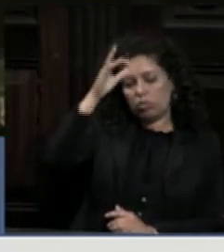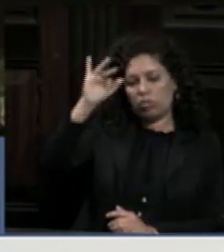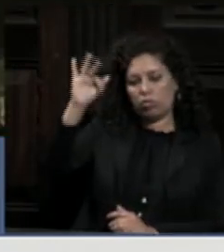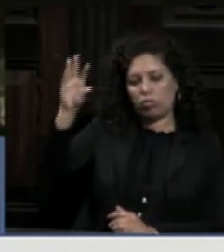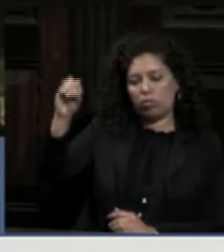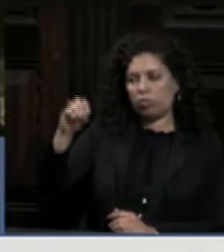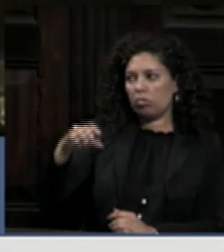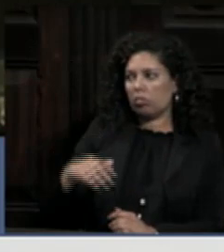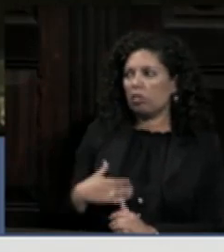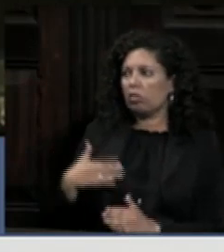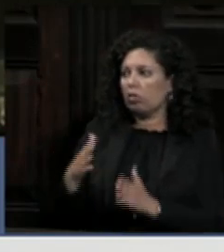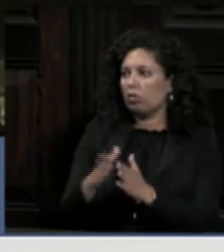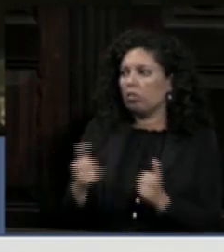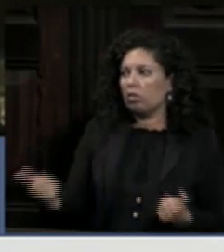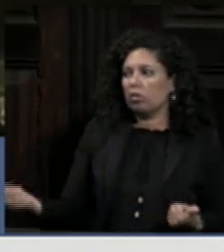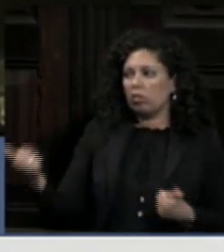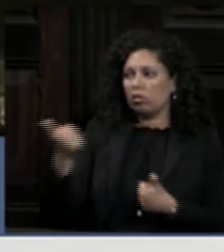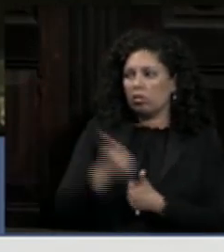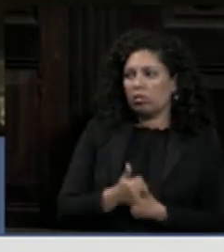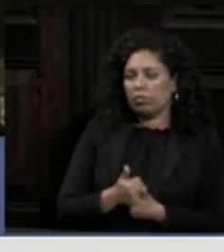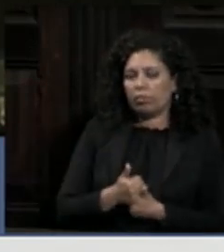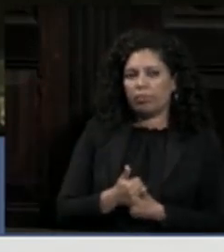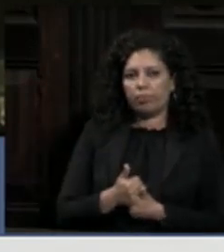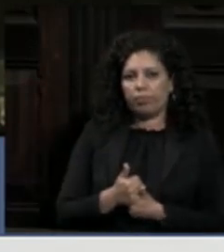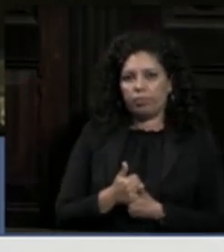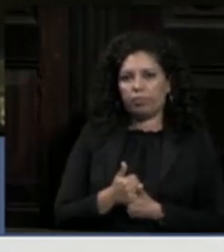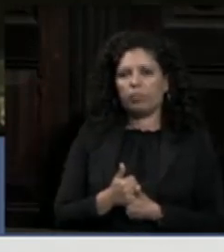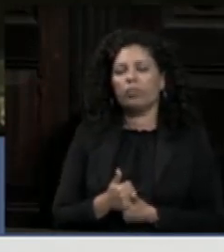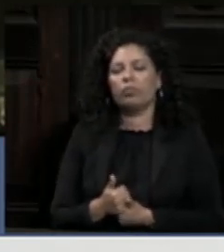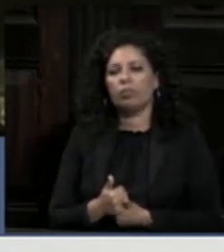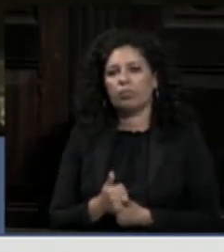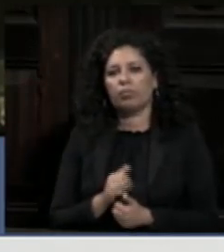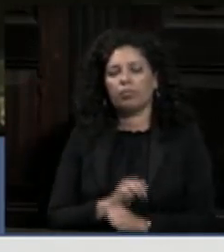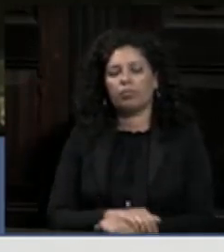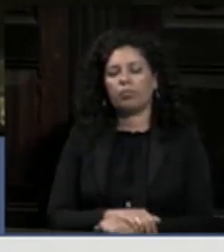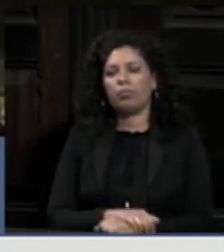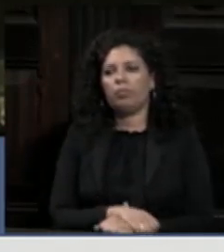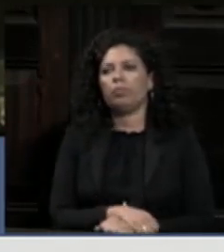que possa ocupar aqui ao fazer uso da palavra rapidamente